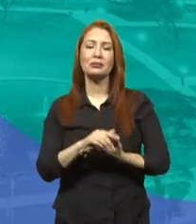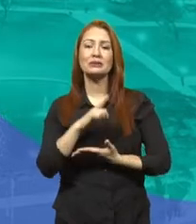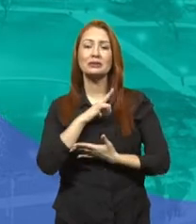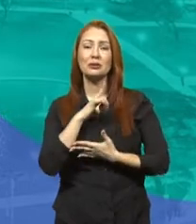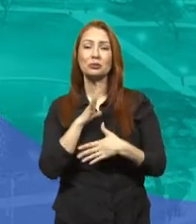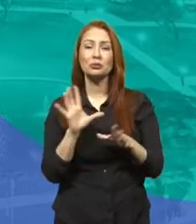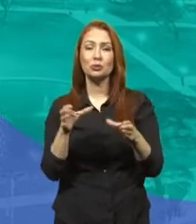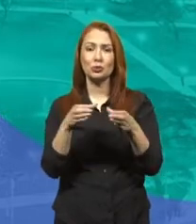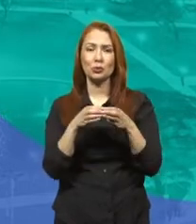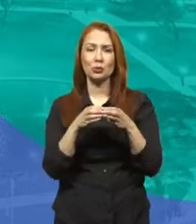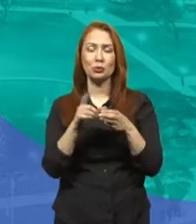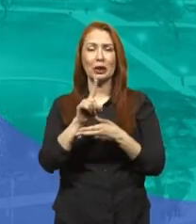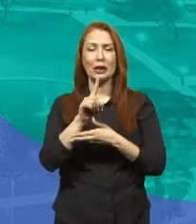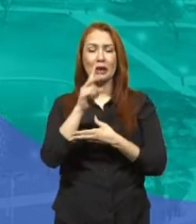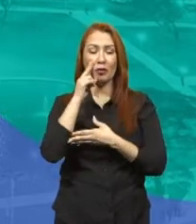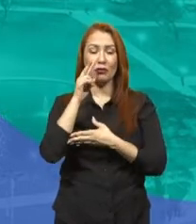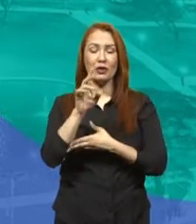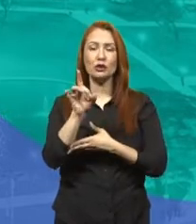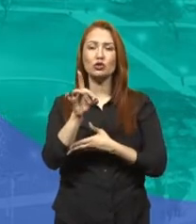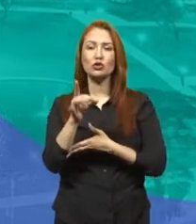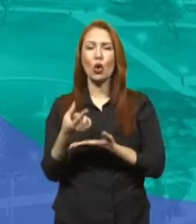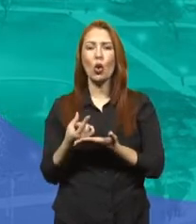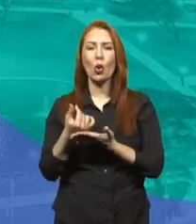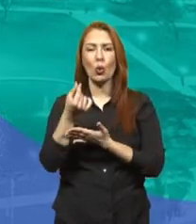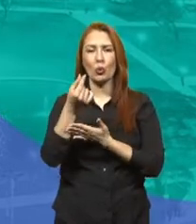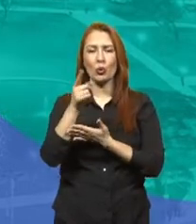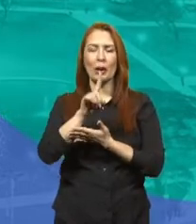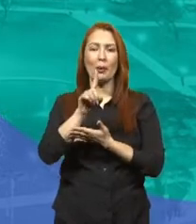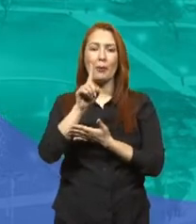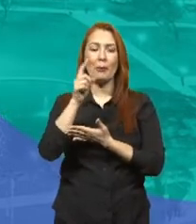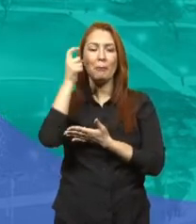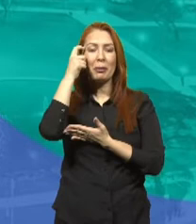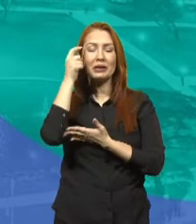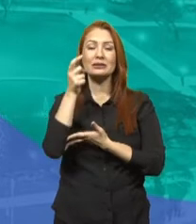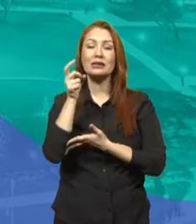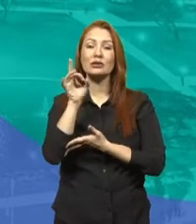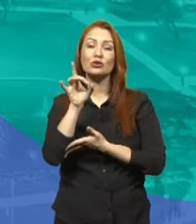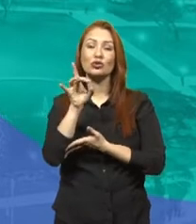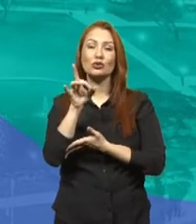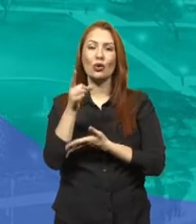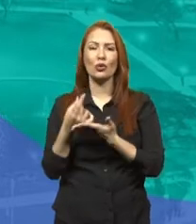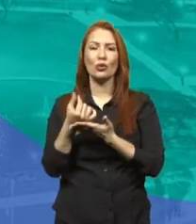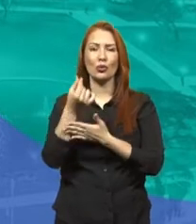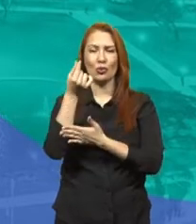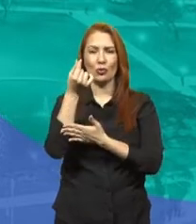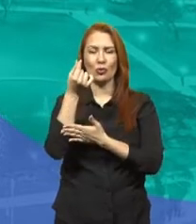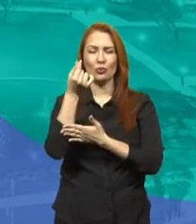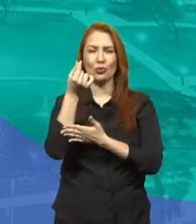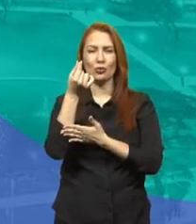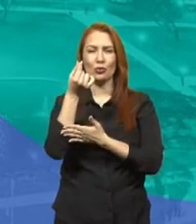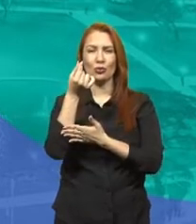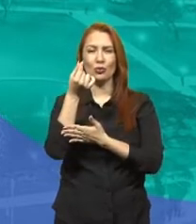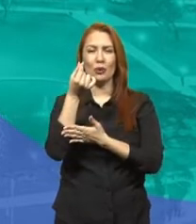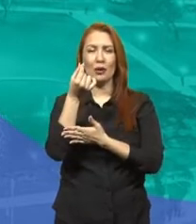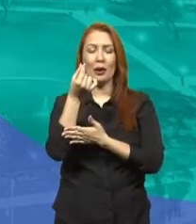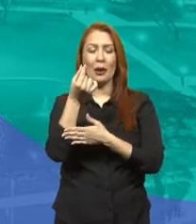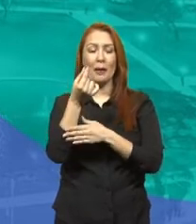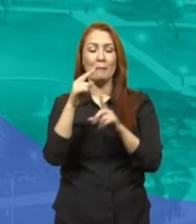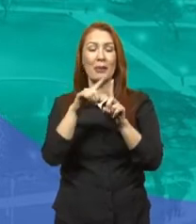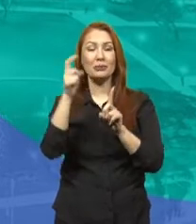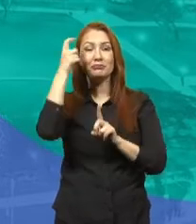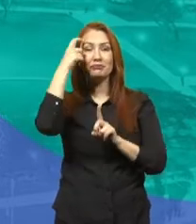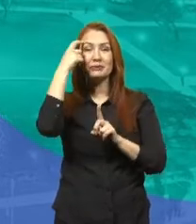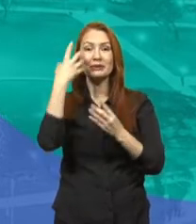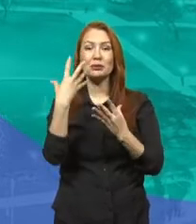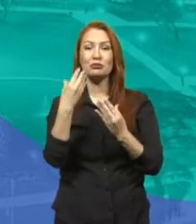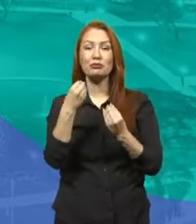não visa só o lucro, só o dinheiro. A parte social é fundamental, e